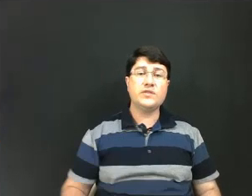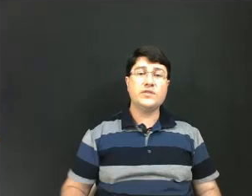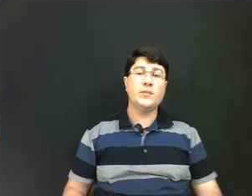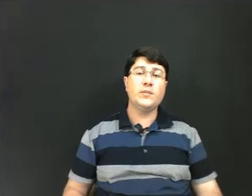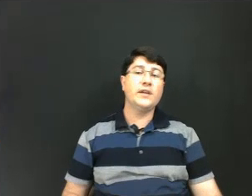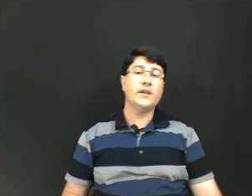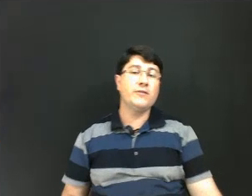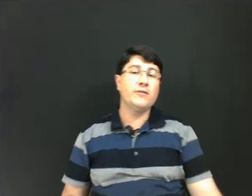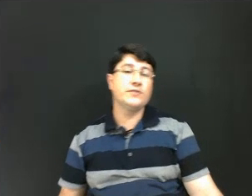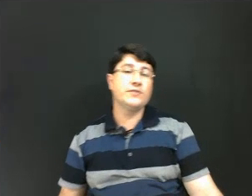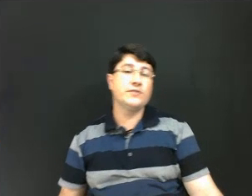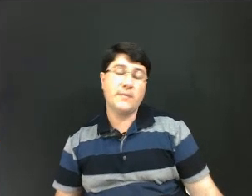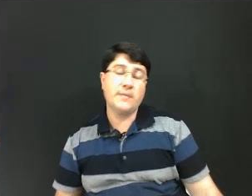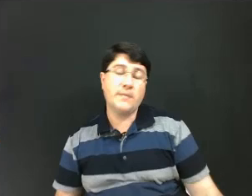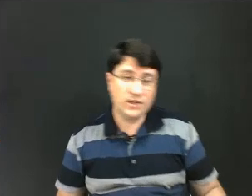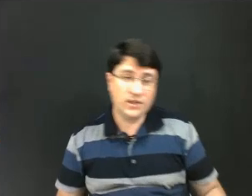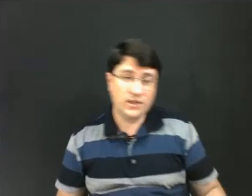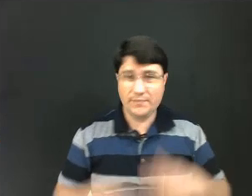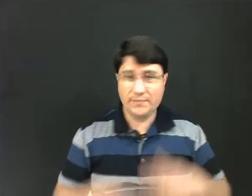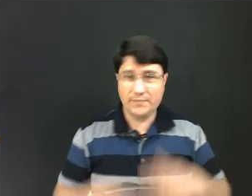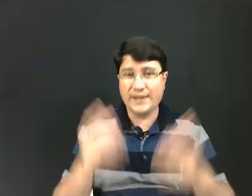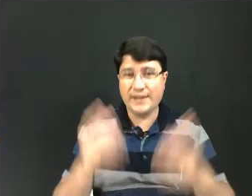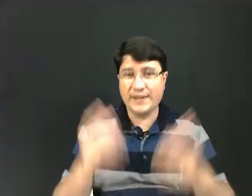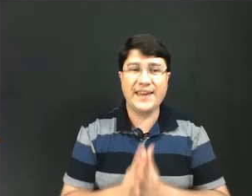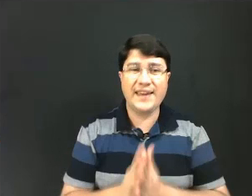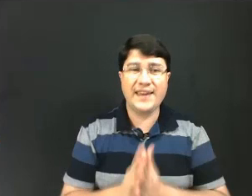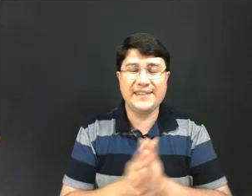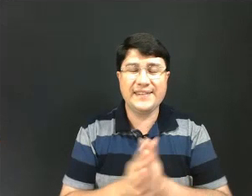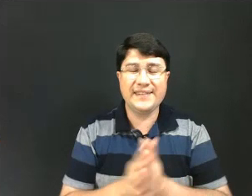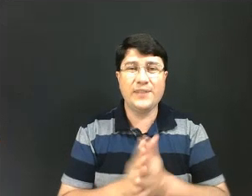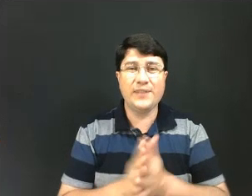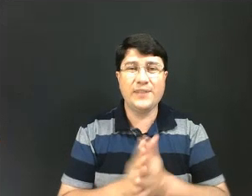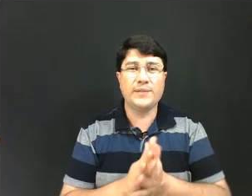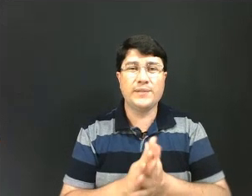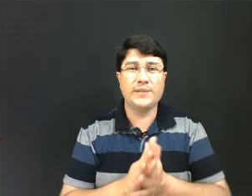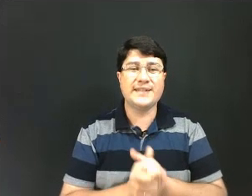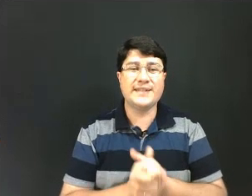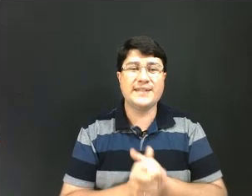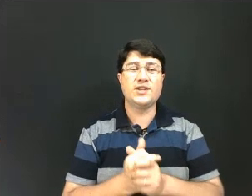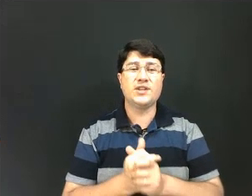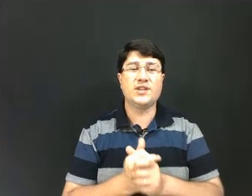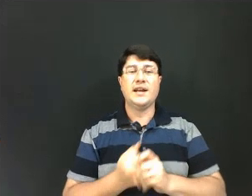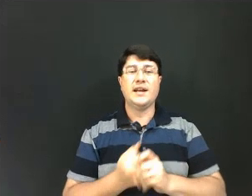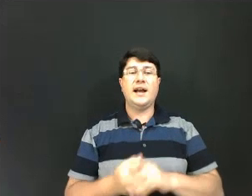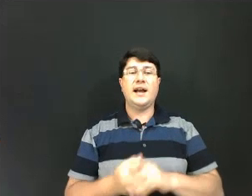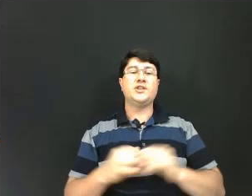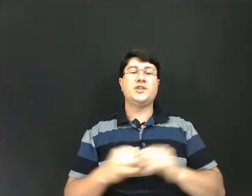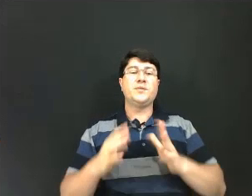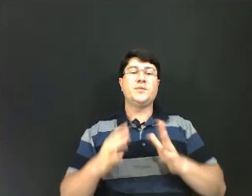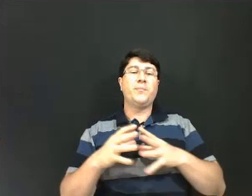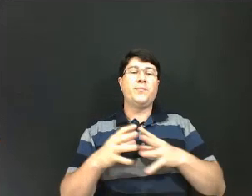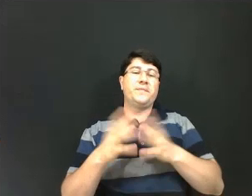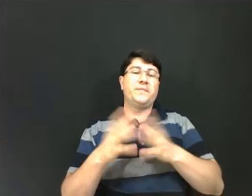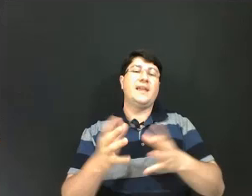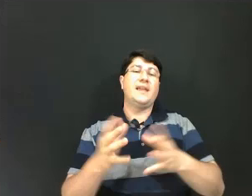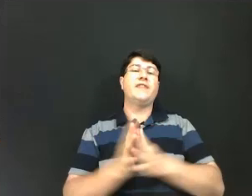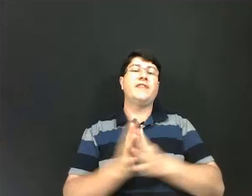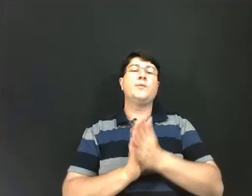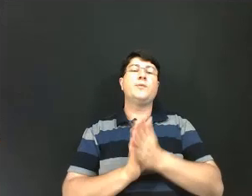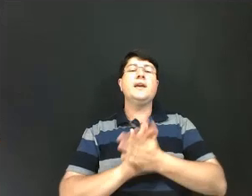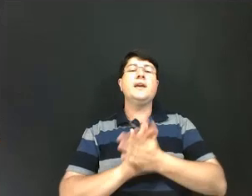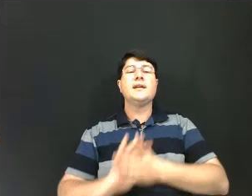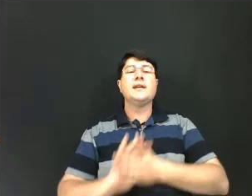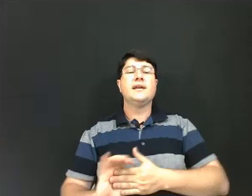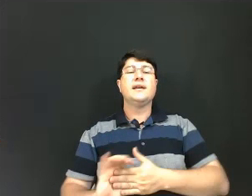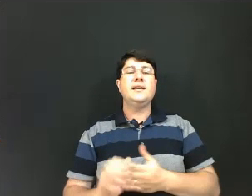isso a gente consegue montar uma função semântica, para aqueles que querem entender um pouco mais da semântica. A gente tem